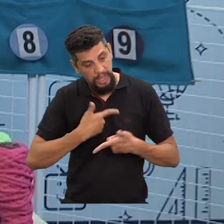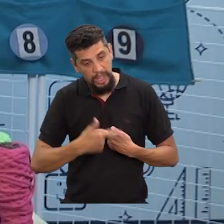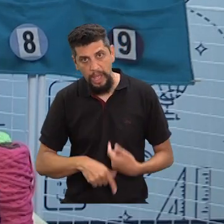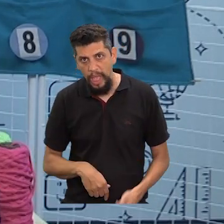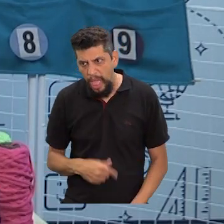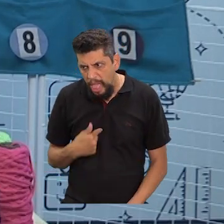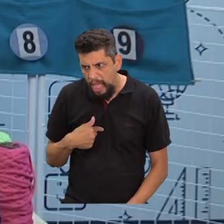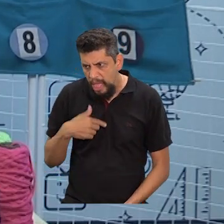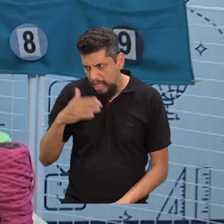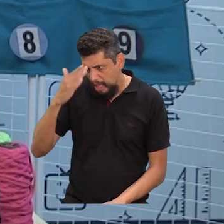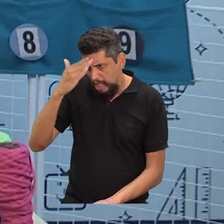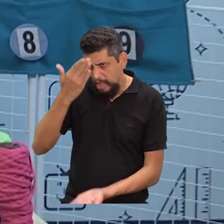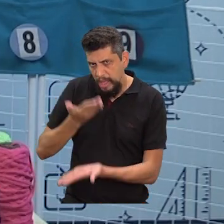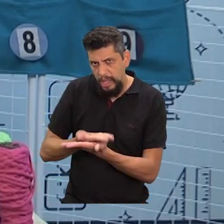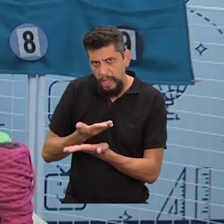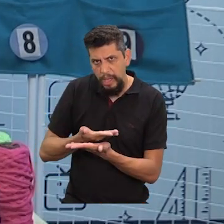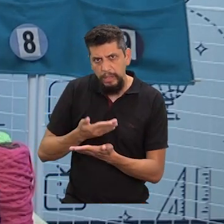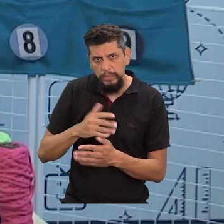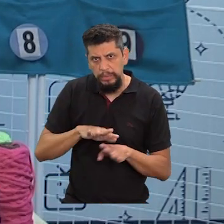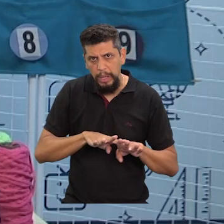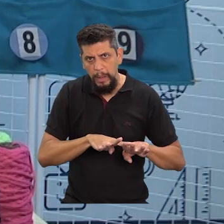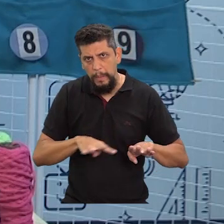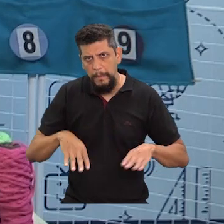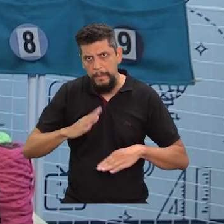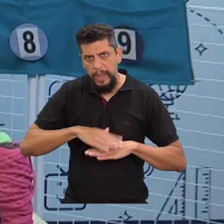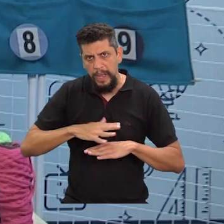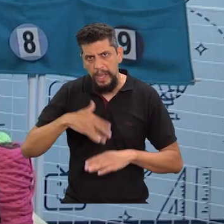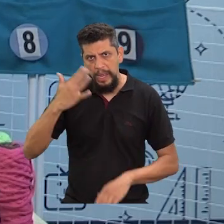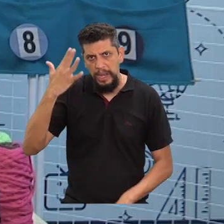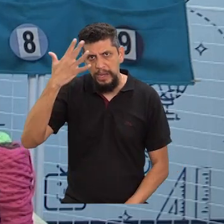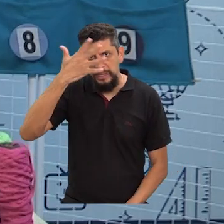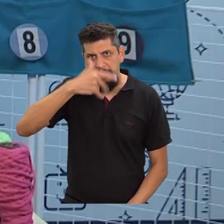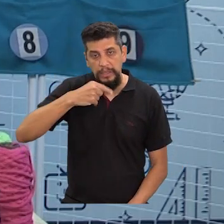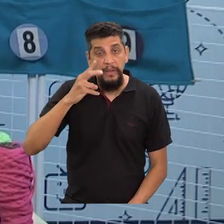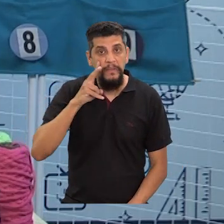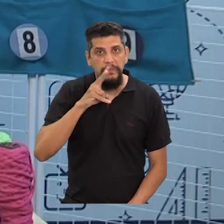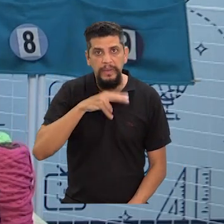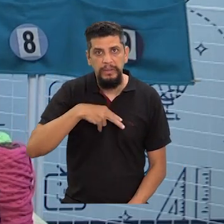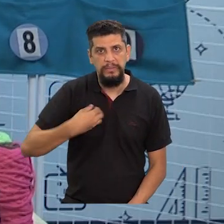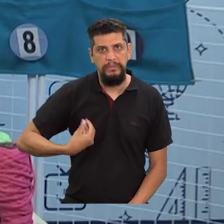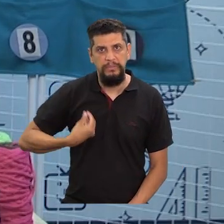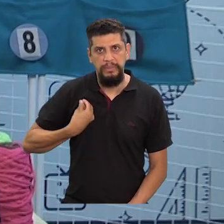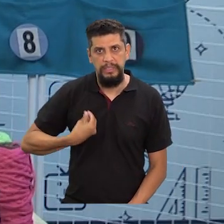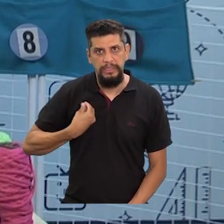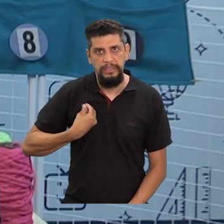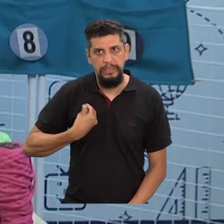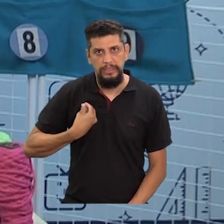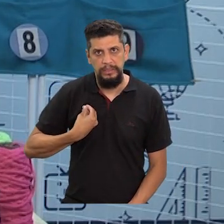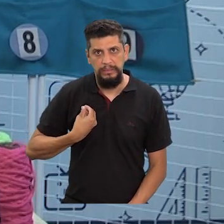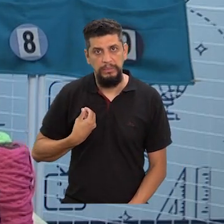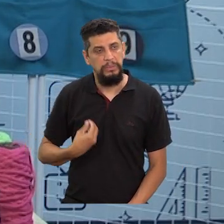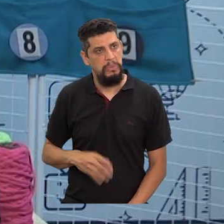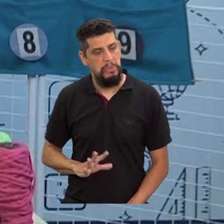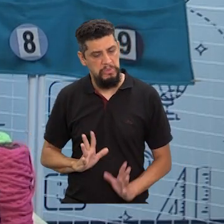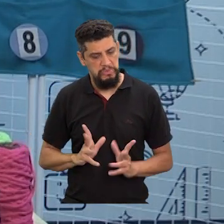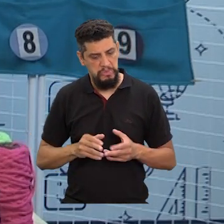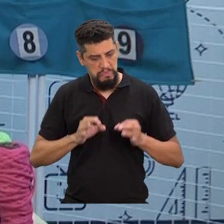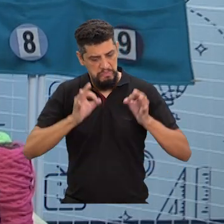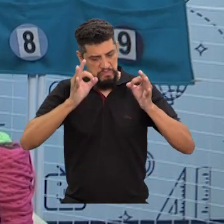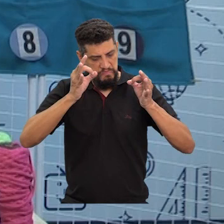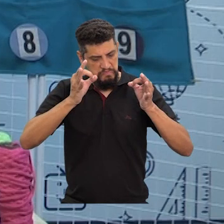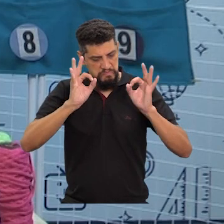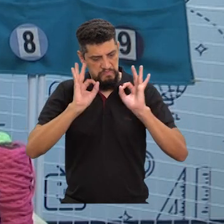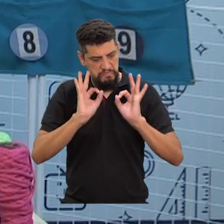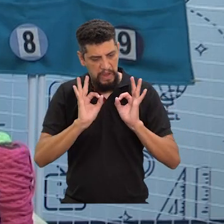trabalho. Ela não acreditava. Era o tapete mais lindo que ela já tinha visto na vida. Nem ela conseguiria chegar a tamanha